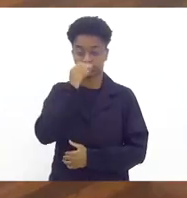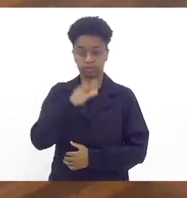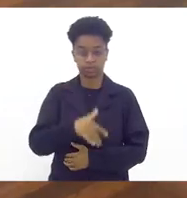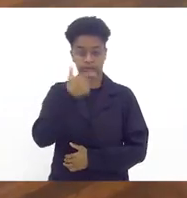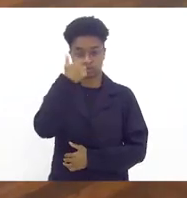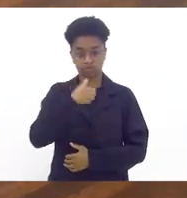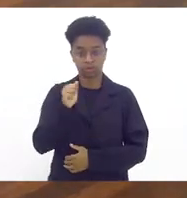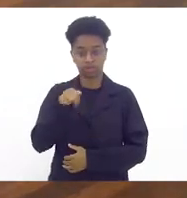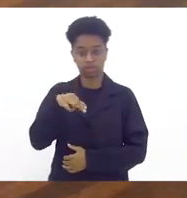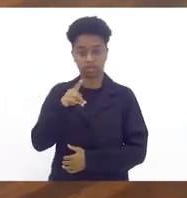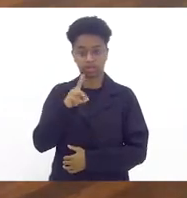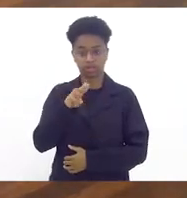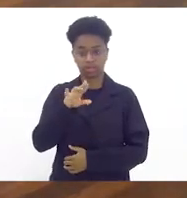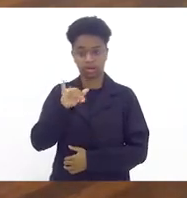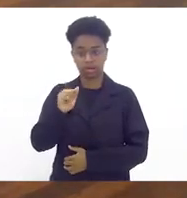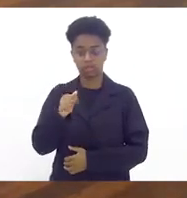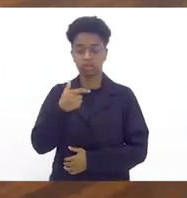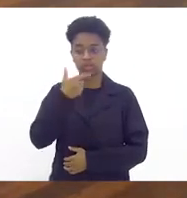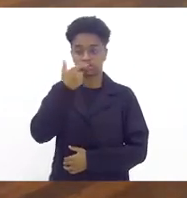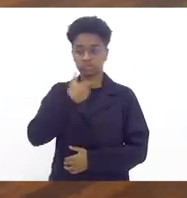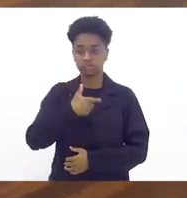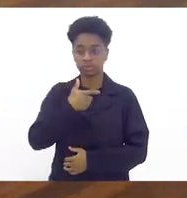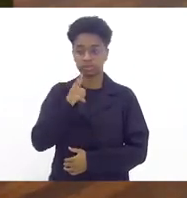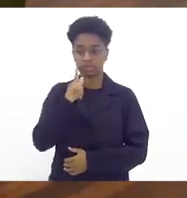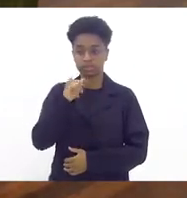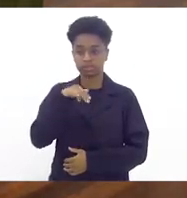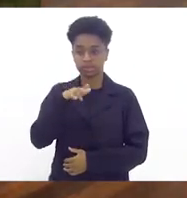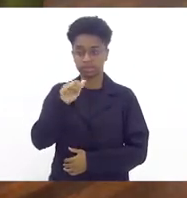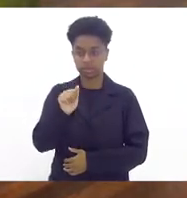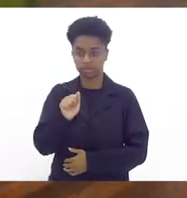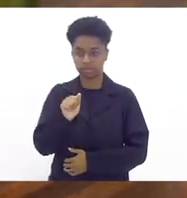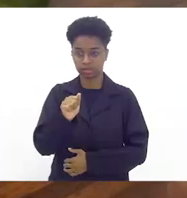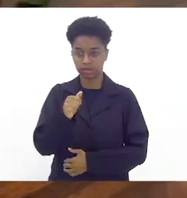Soares, sou do Gingaú. Deputado, posso pedir um favor?